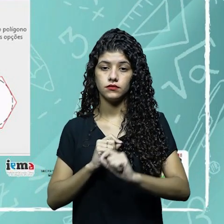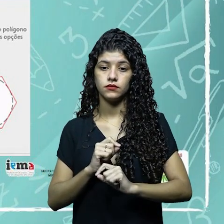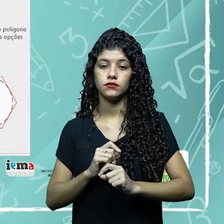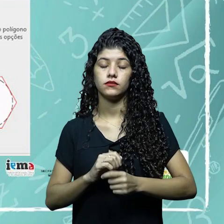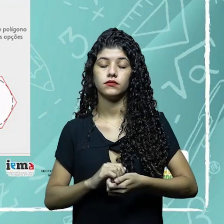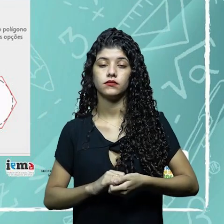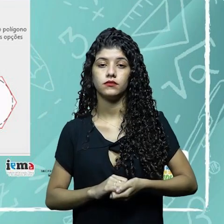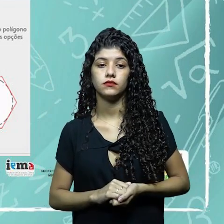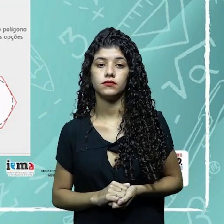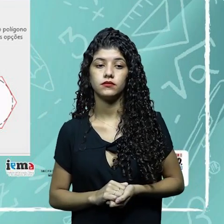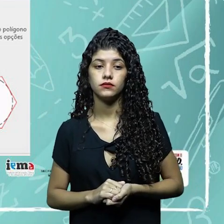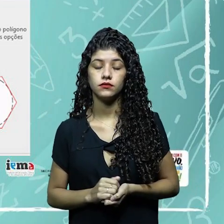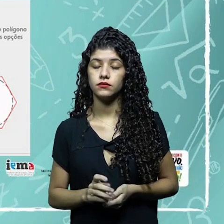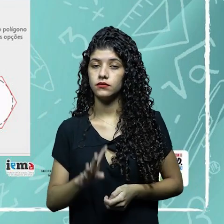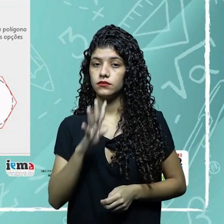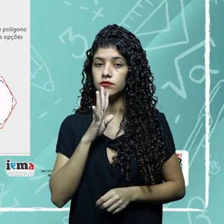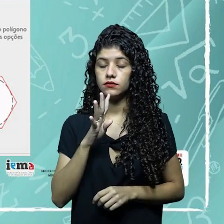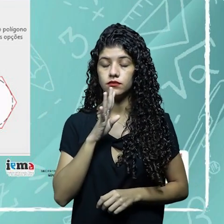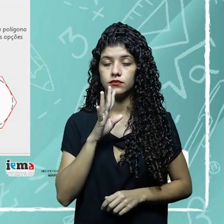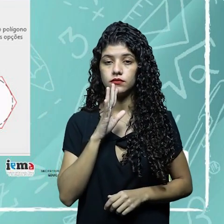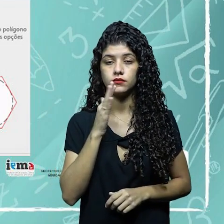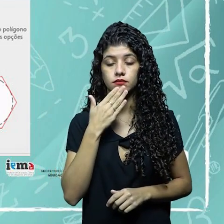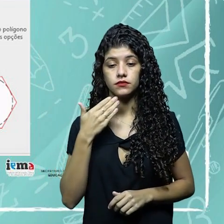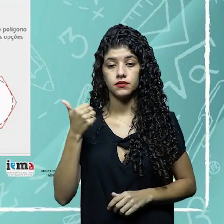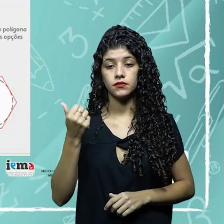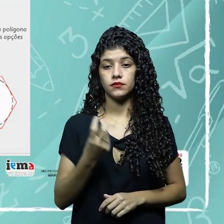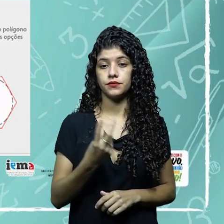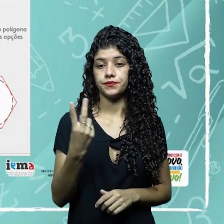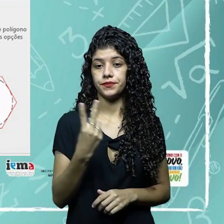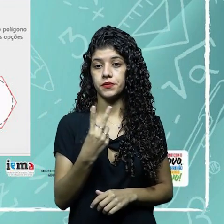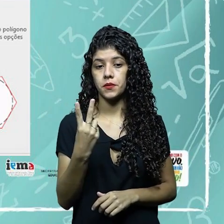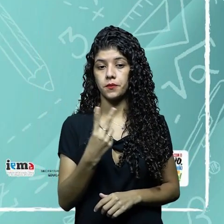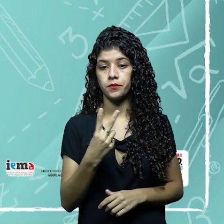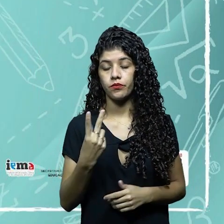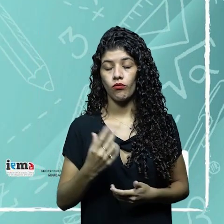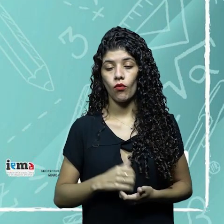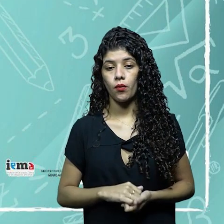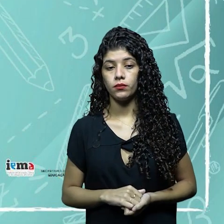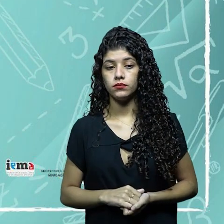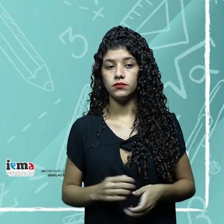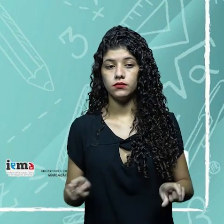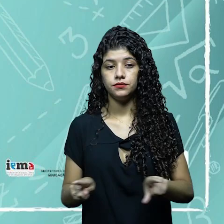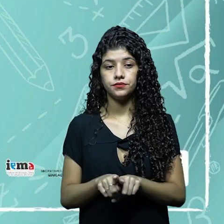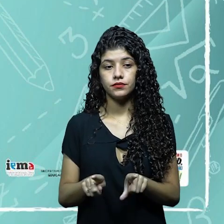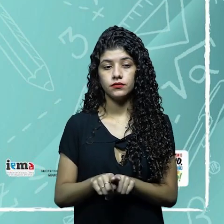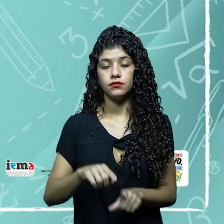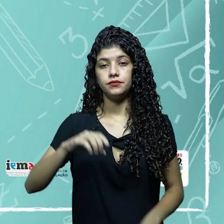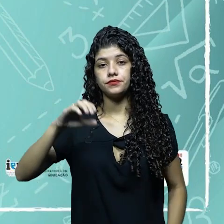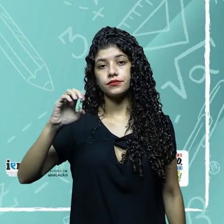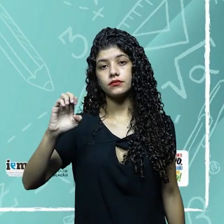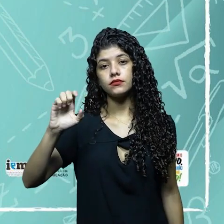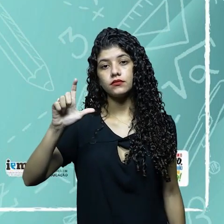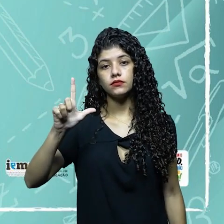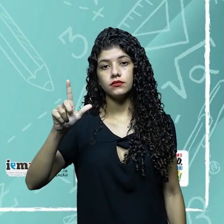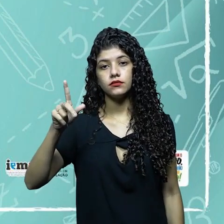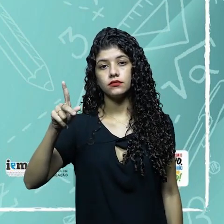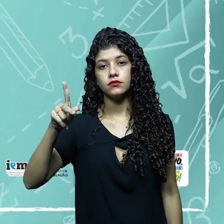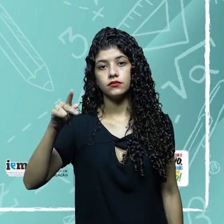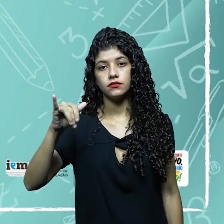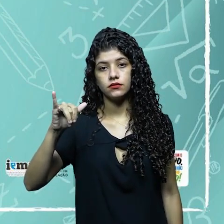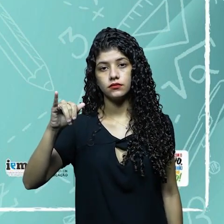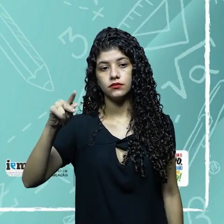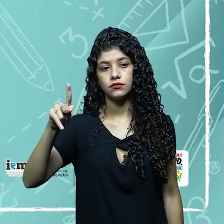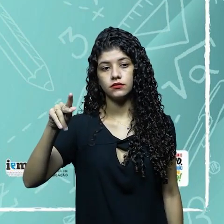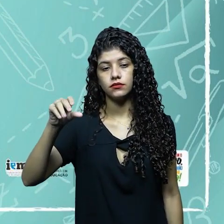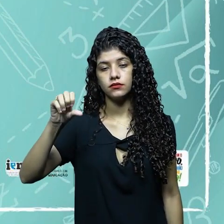o retângulo, o polígono, vamos conhecer mais 2 aqui, né? A elipse. A elipse aí